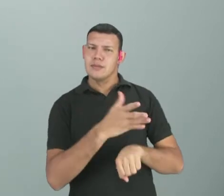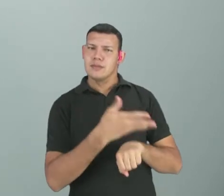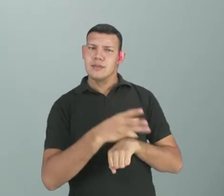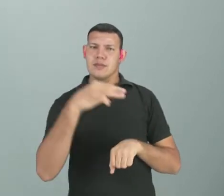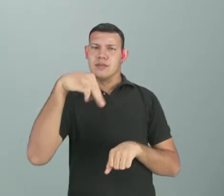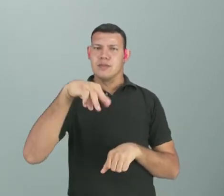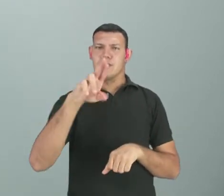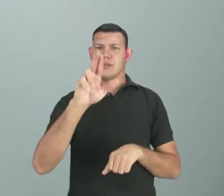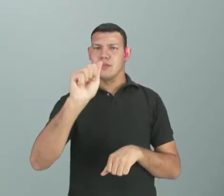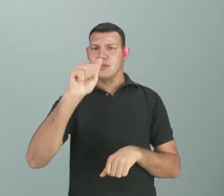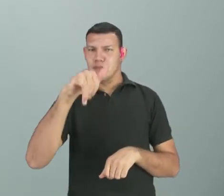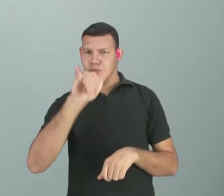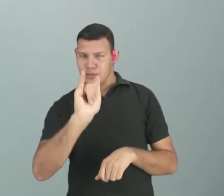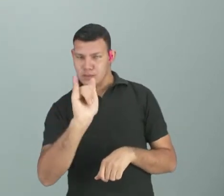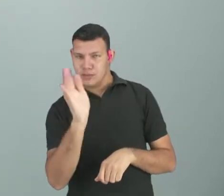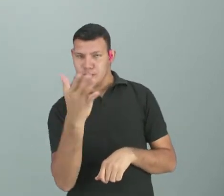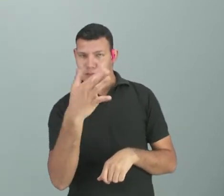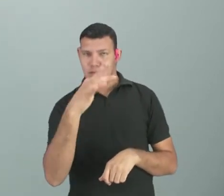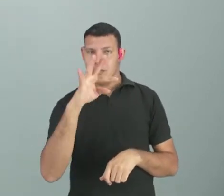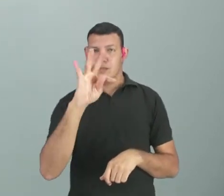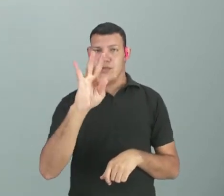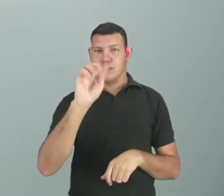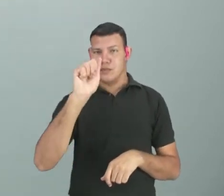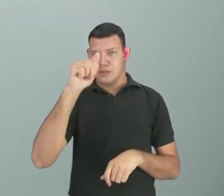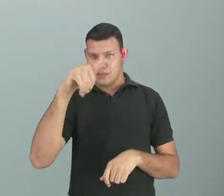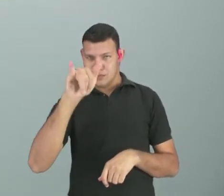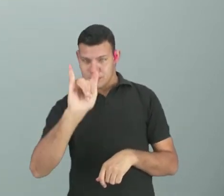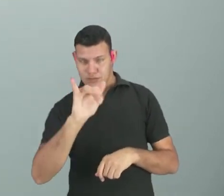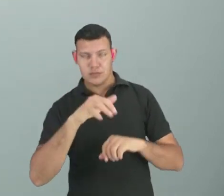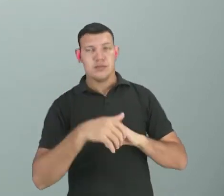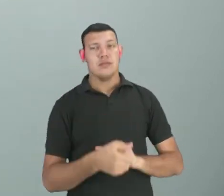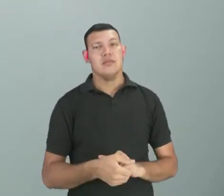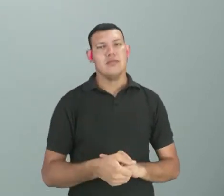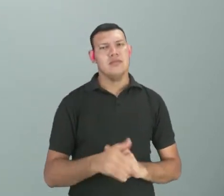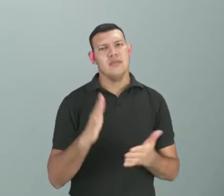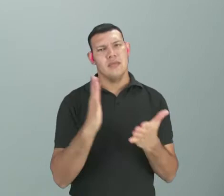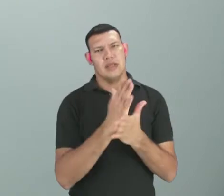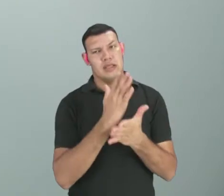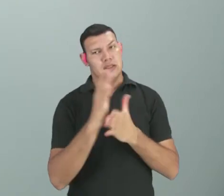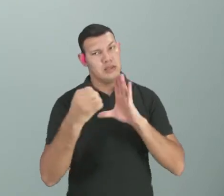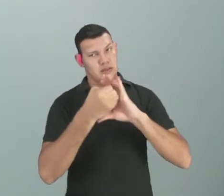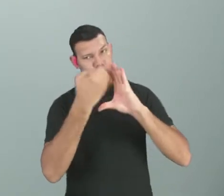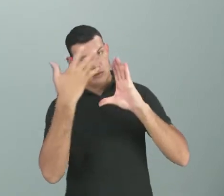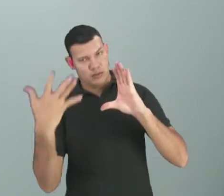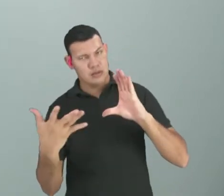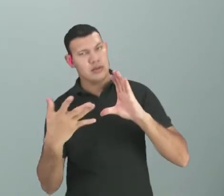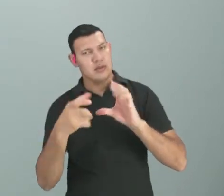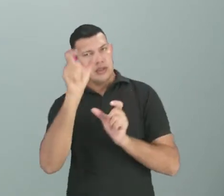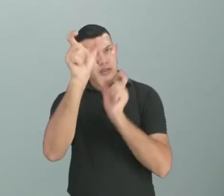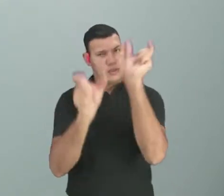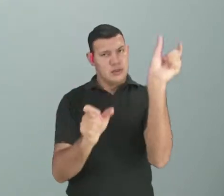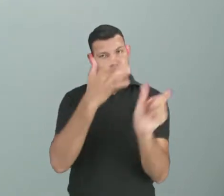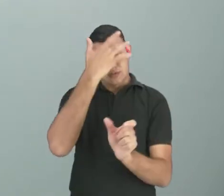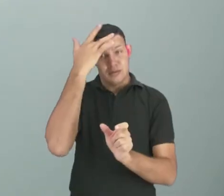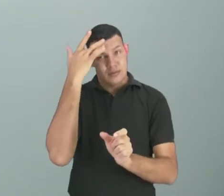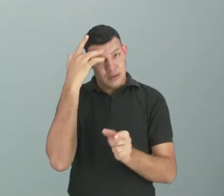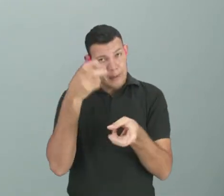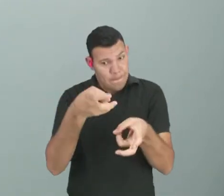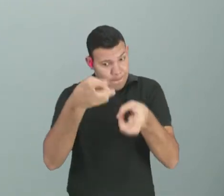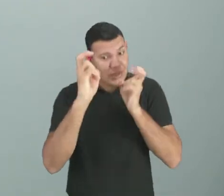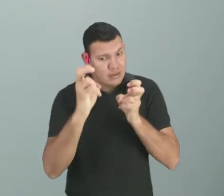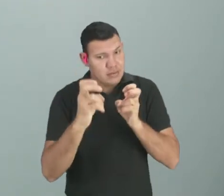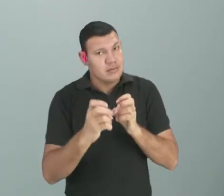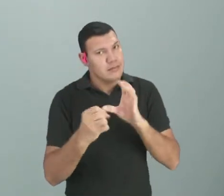gente, como a gente está falando sobre os biotipos, né, e algumas características de atleta, é isso que a gente quer que vocês vejam,